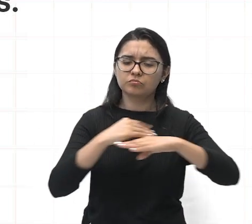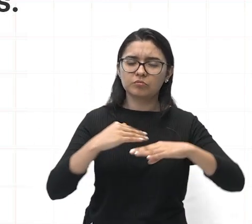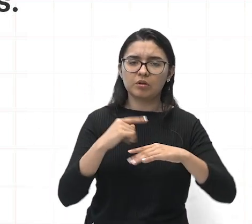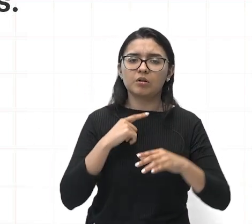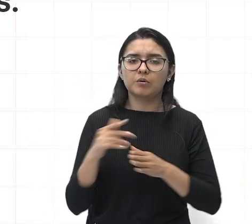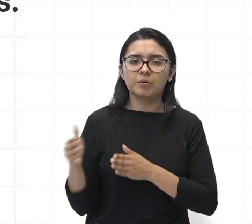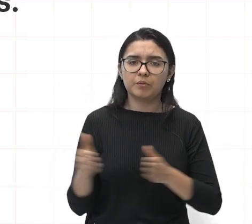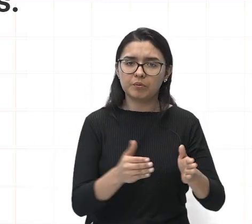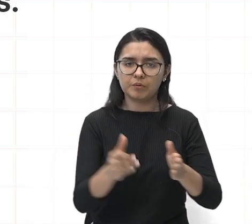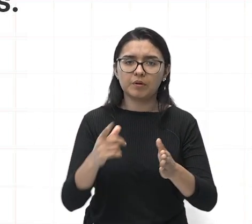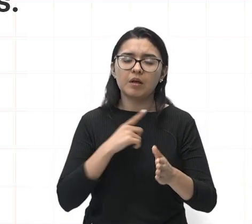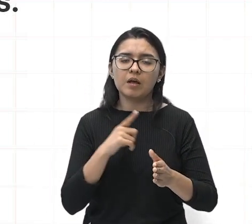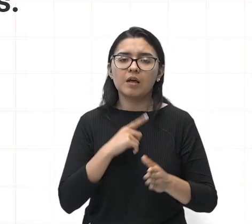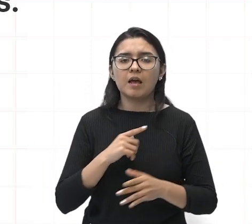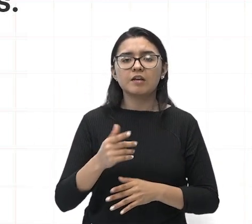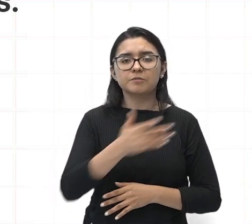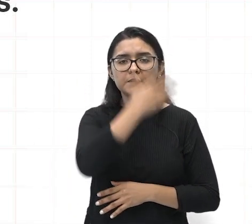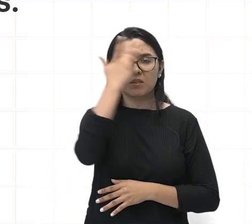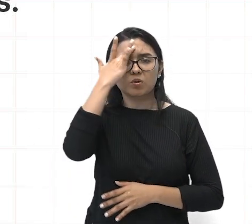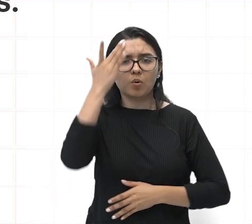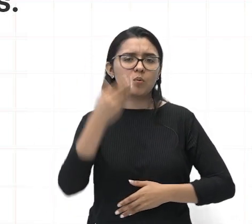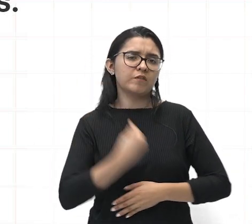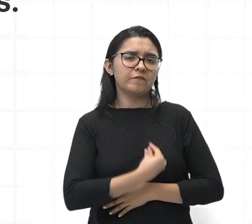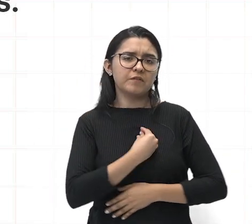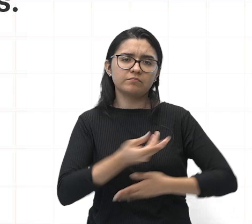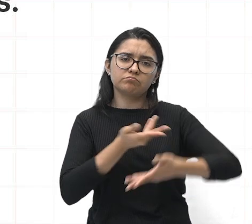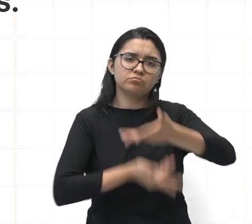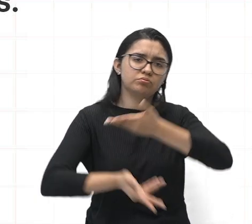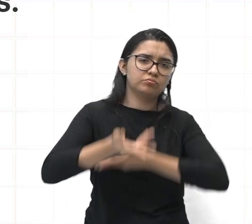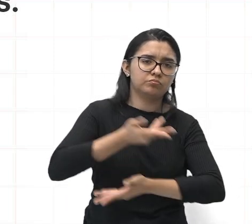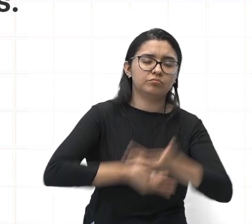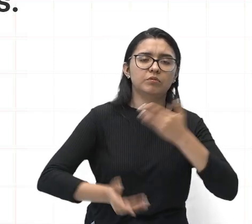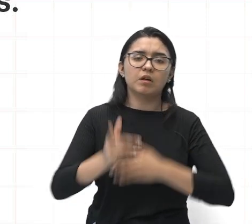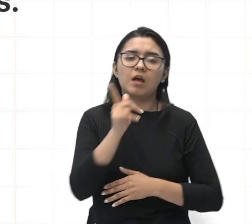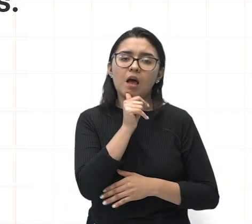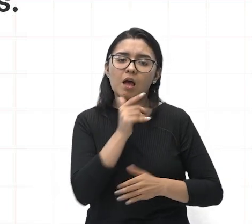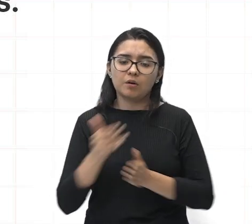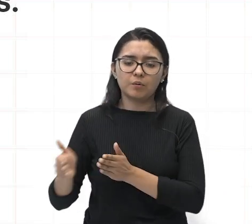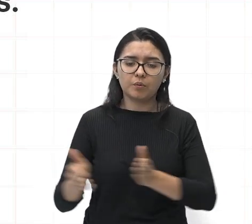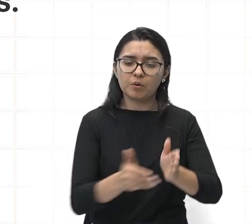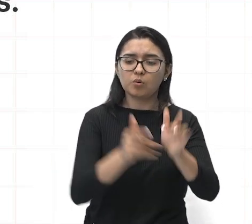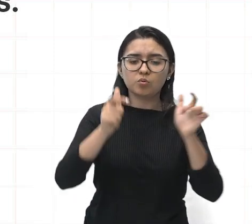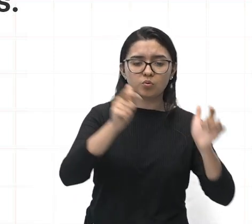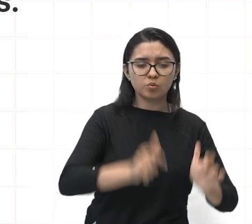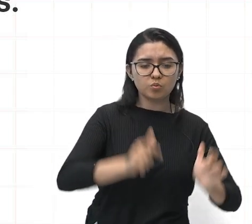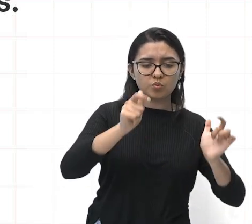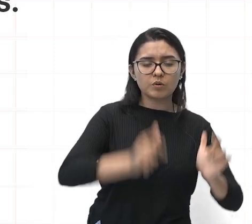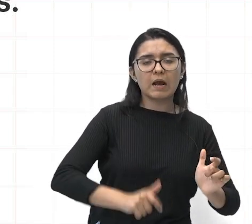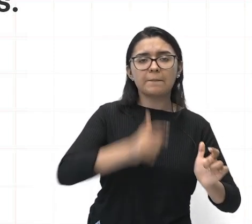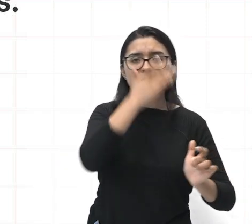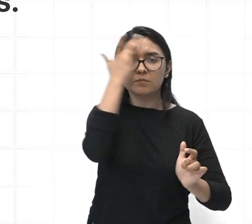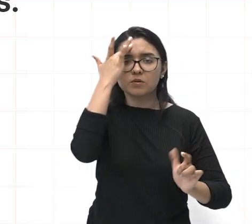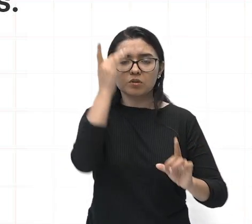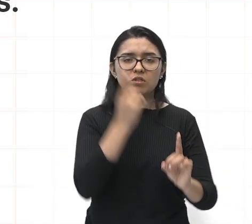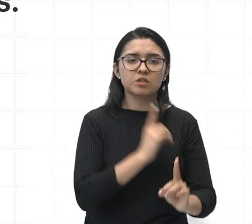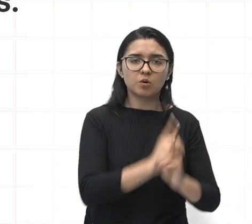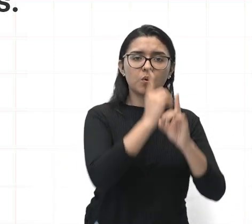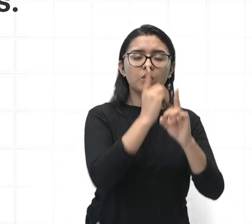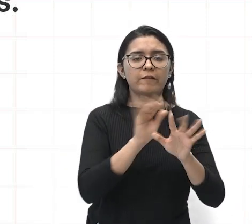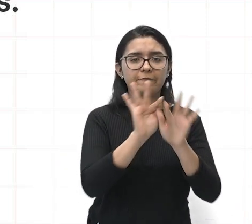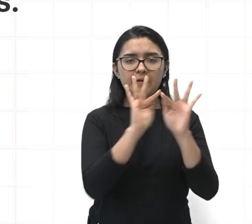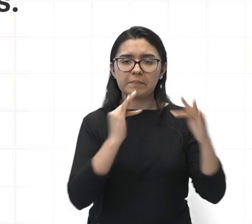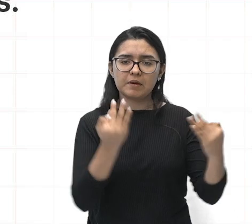tornando espaços de convívio social. Então, essas margens elas se tornam locais para que as pessoas se encontrem, as famílias